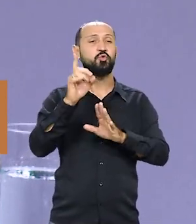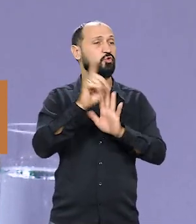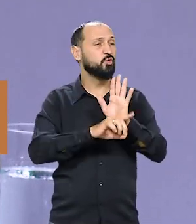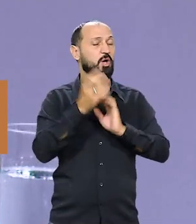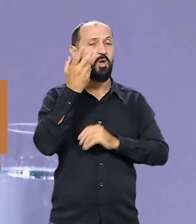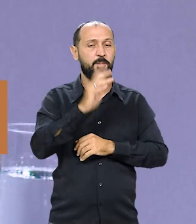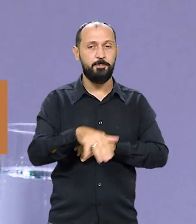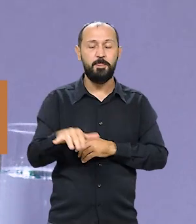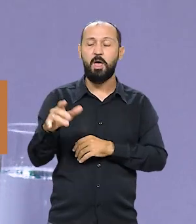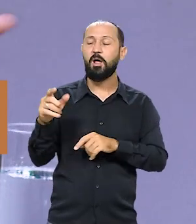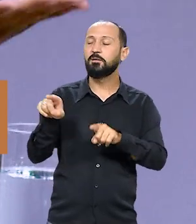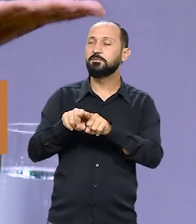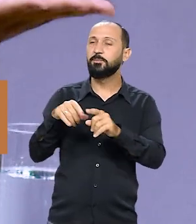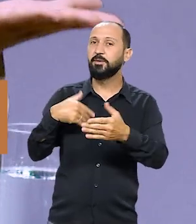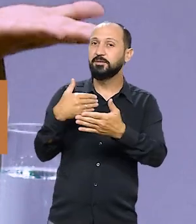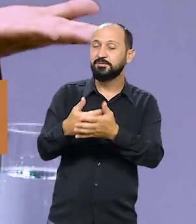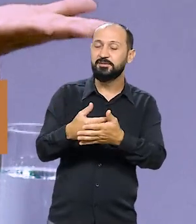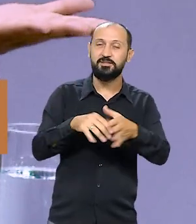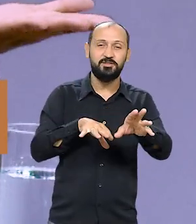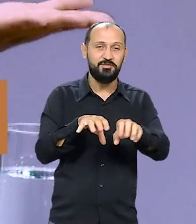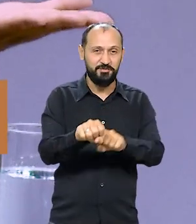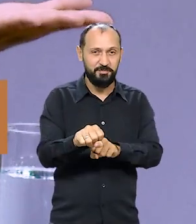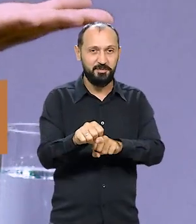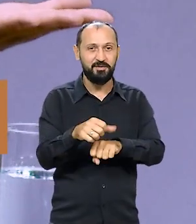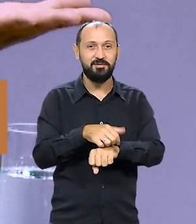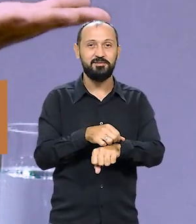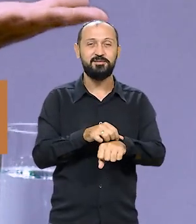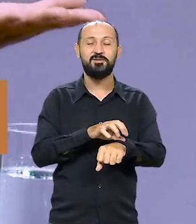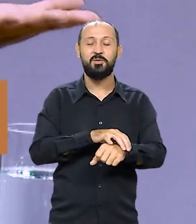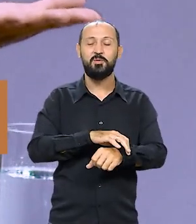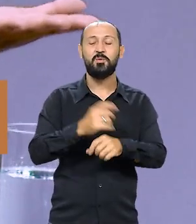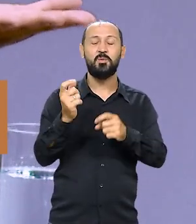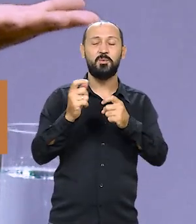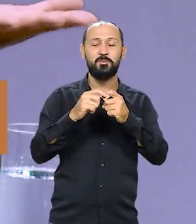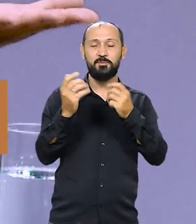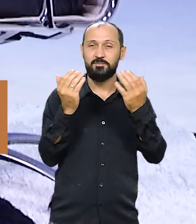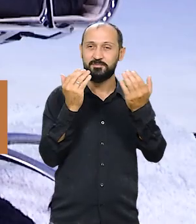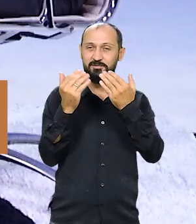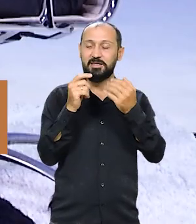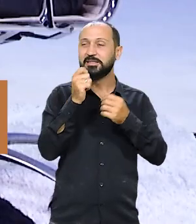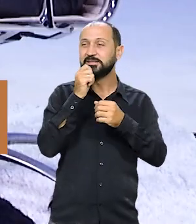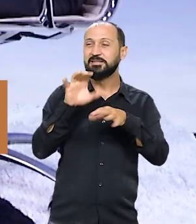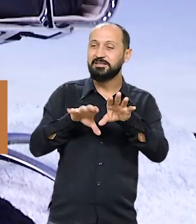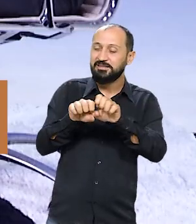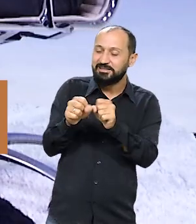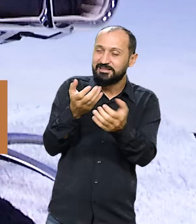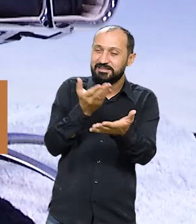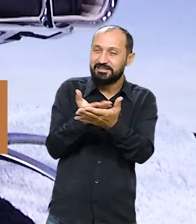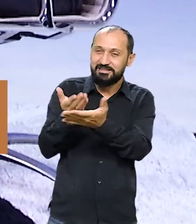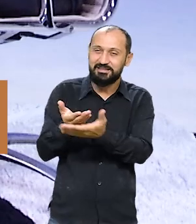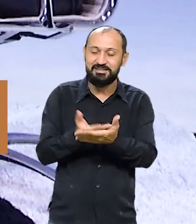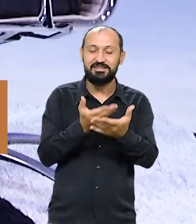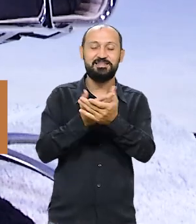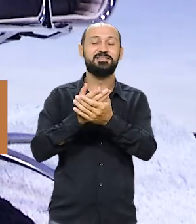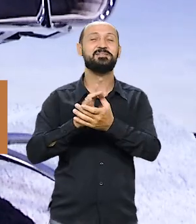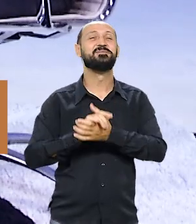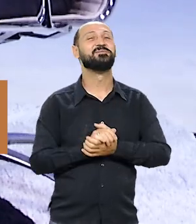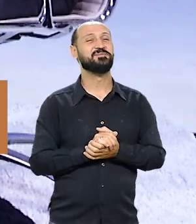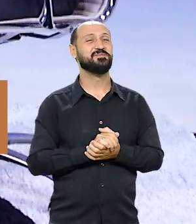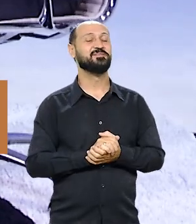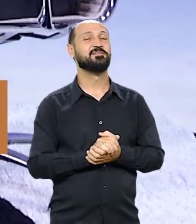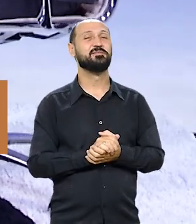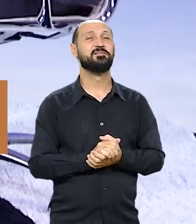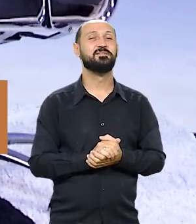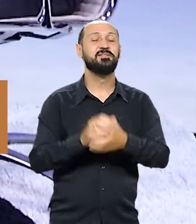penal, direito da criança, está agora também se formando como psicanalista, né? Estou na formação, estou na luta. Tá na